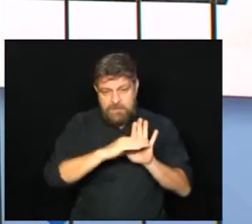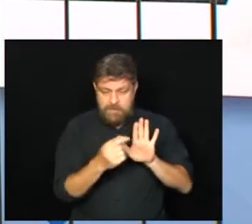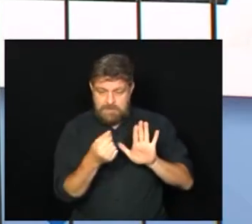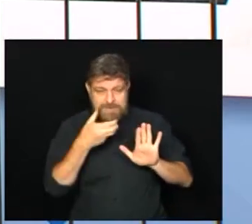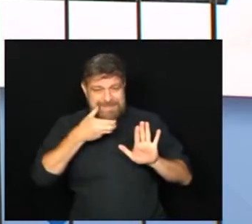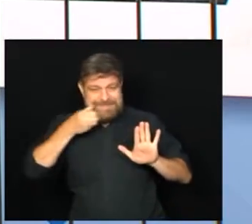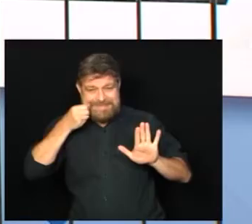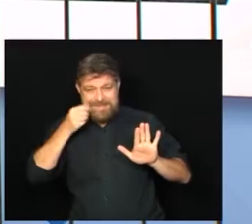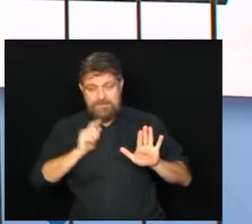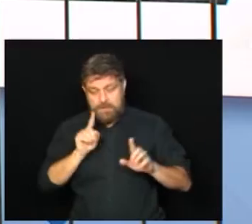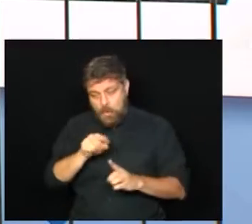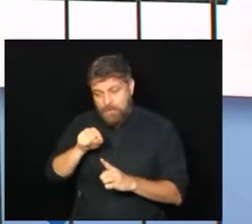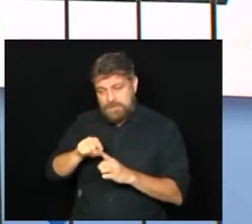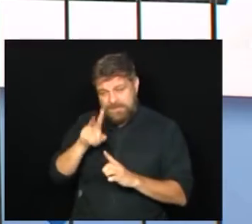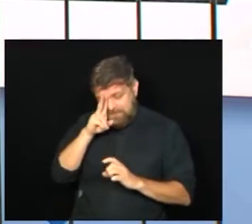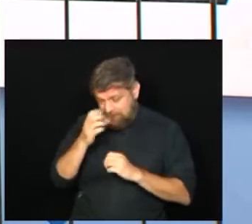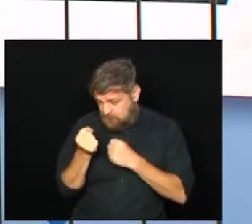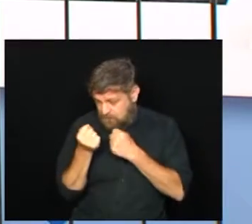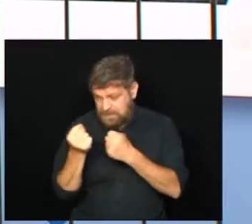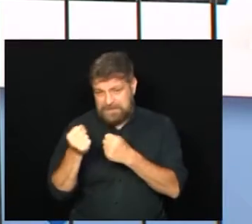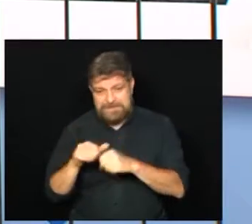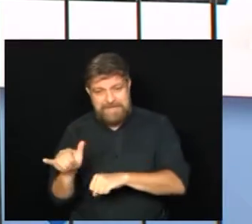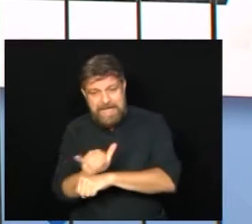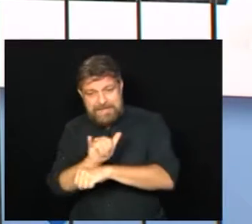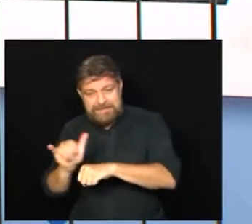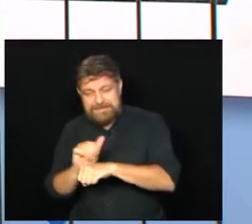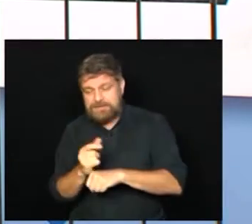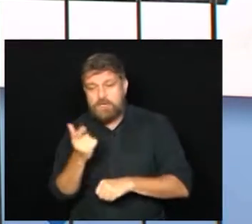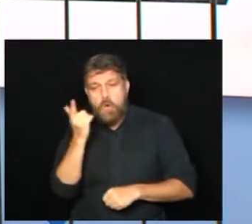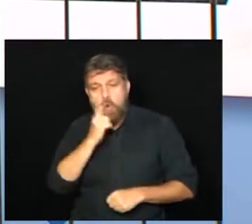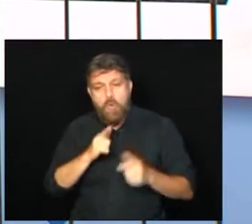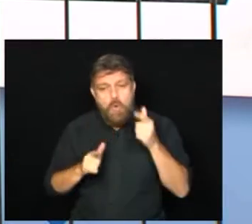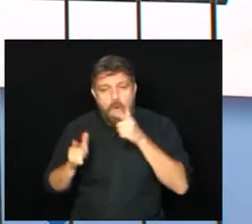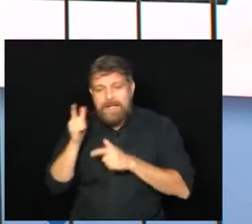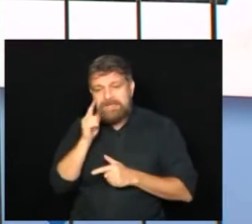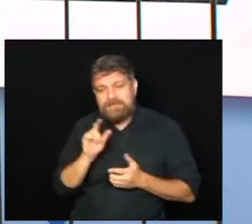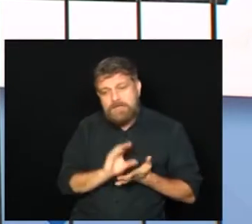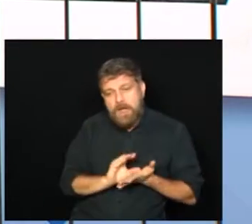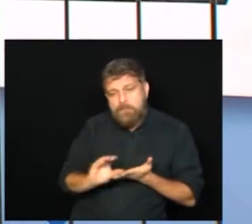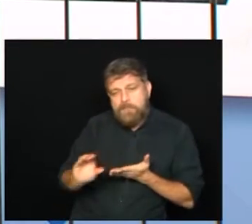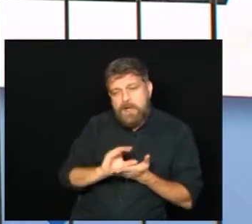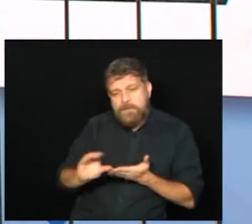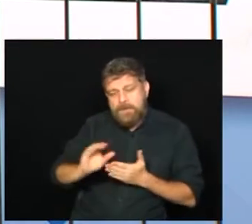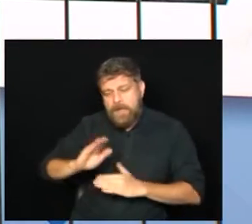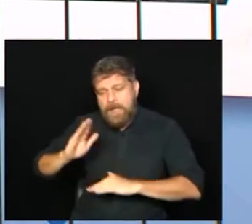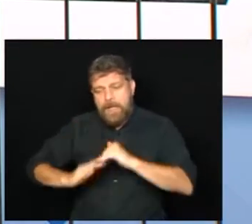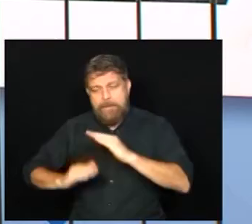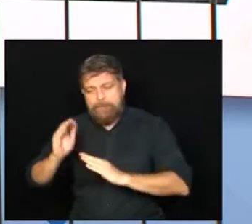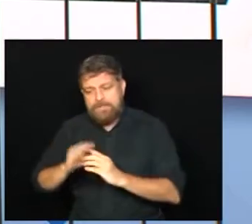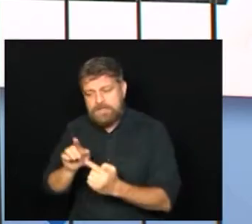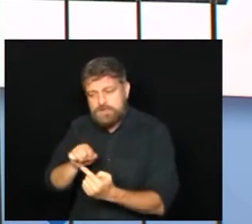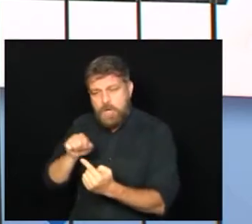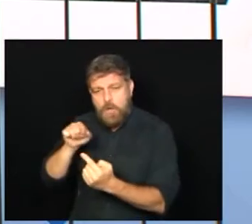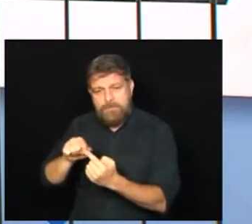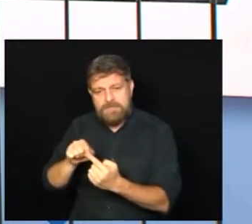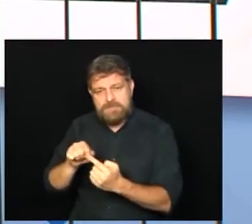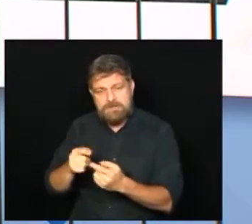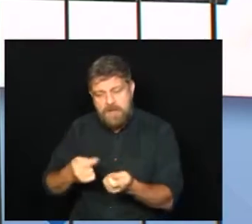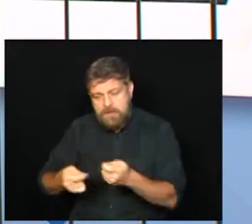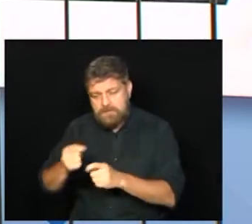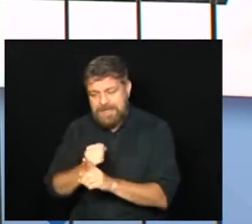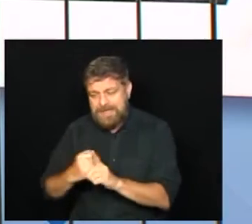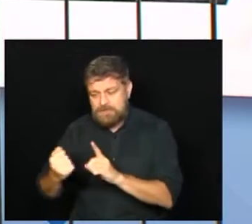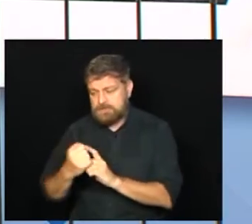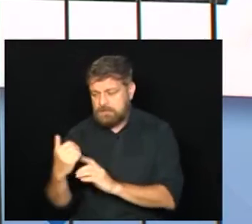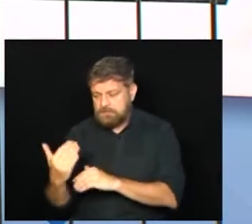é fortalecer os mecanismos de financiamento para investimentos em ações voltadas ao desenvolvimento